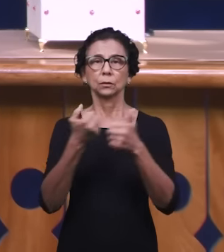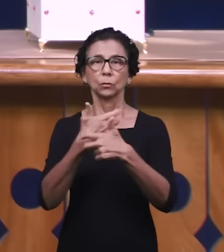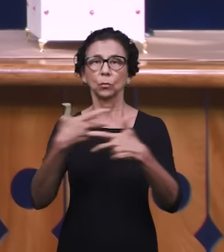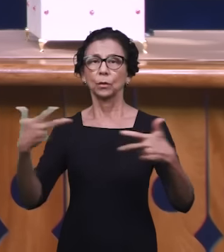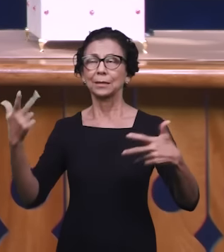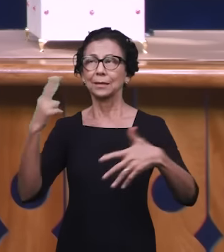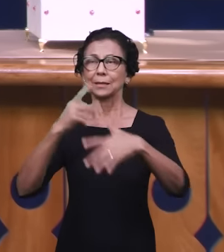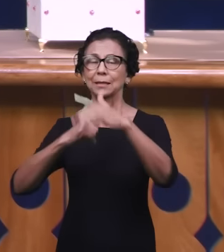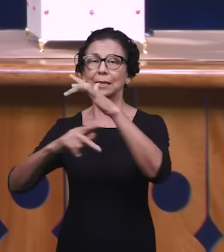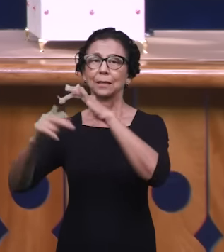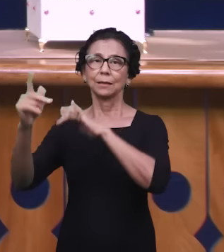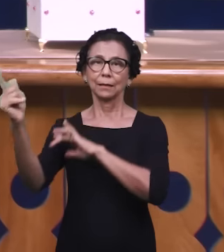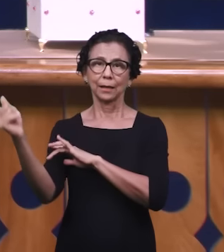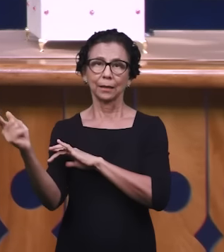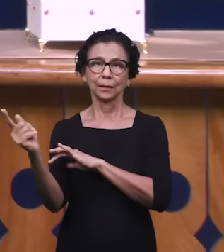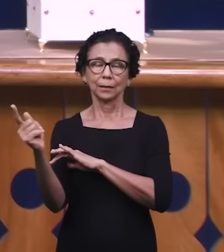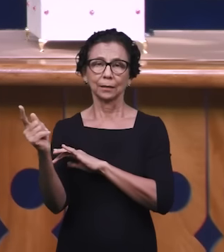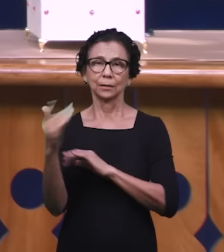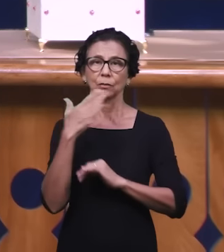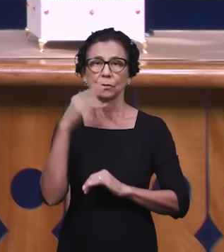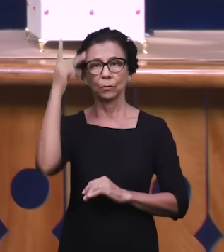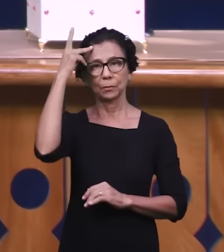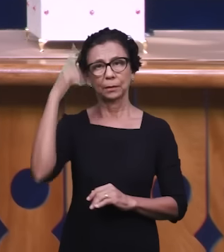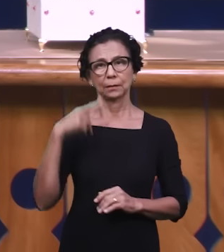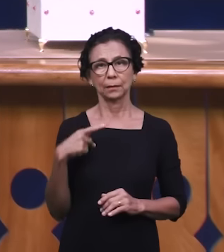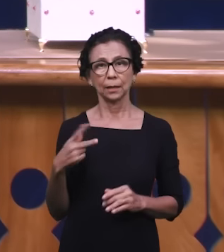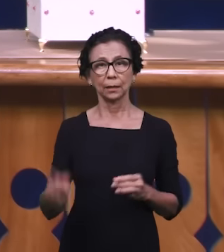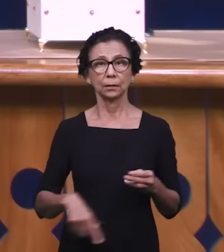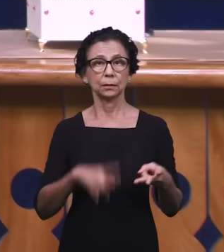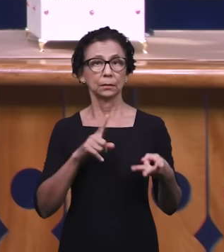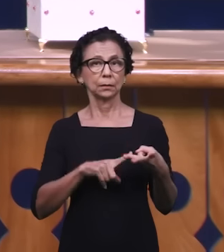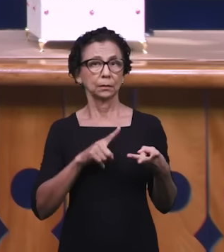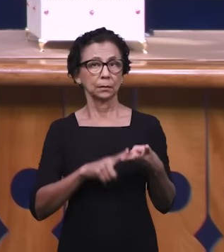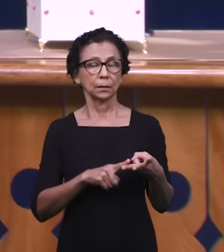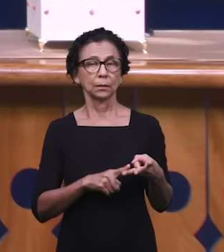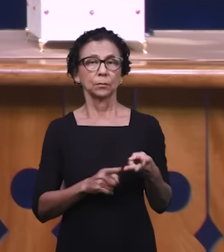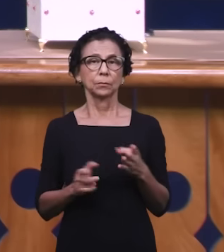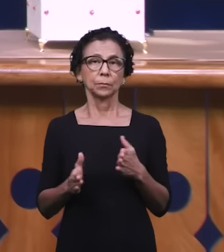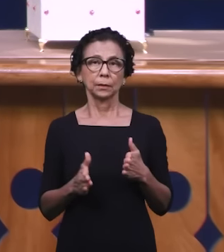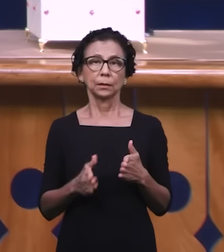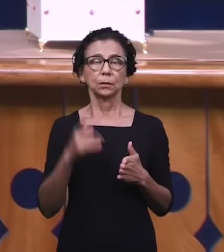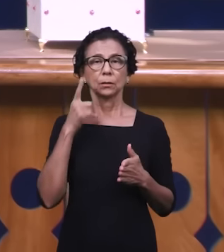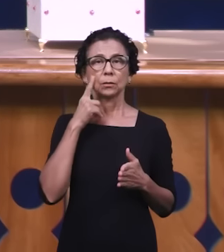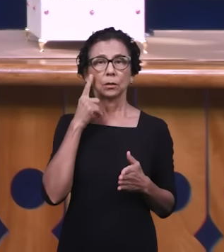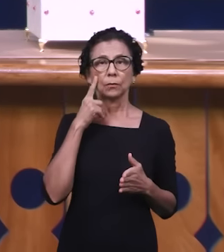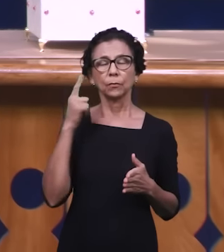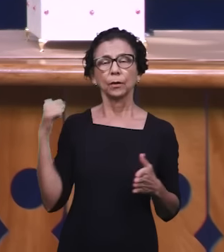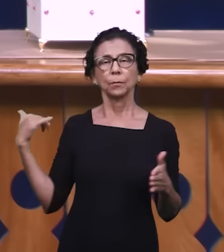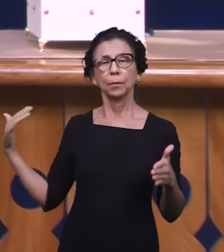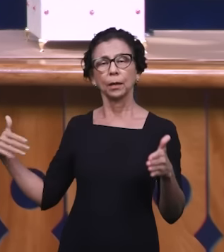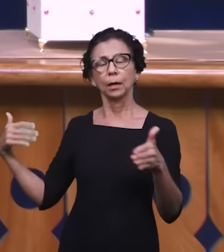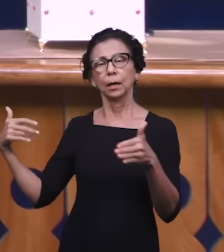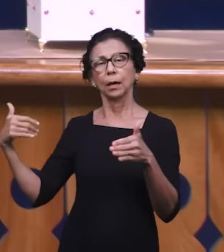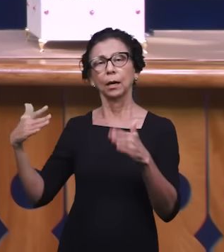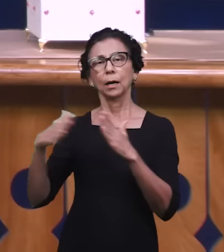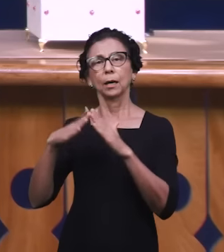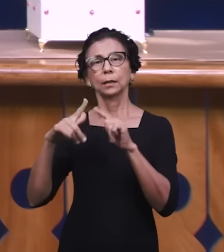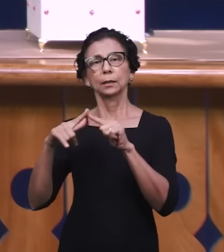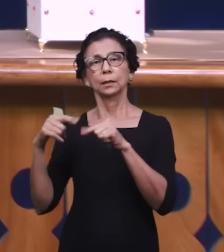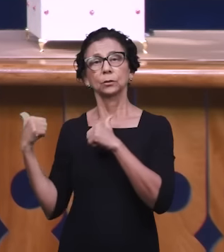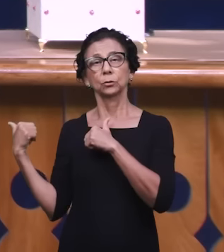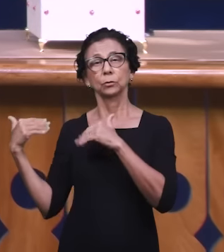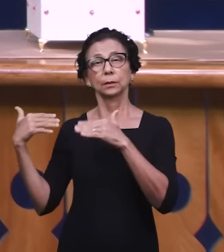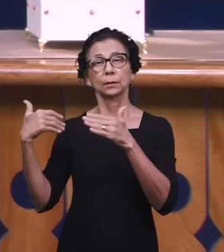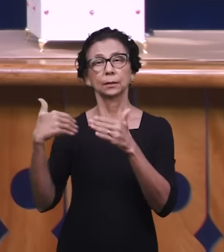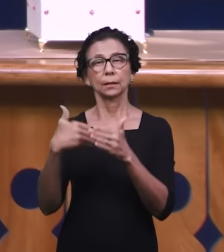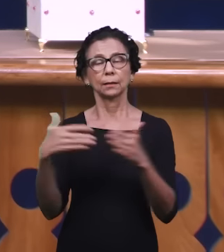bênção para o homem. E na terceira dispensação nós vemos a jornada da igreja até o arrebatamento,